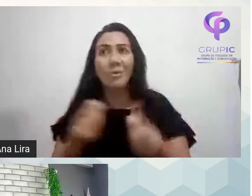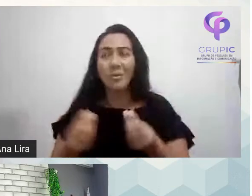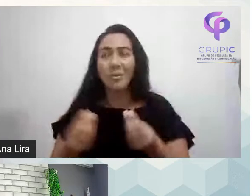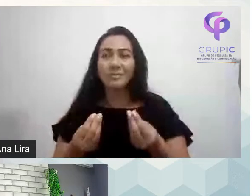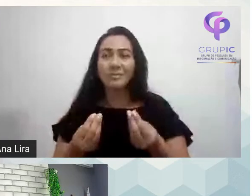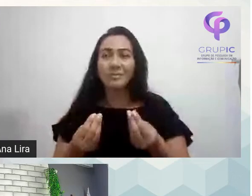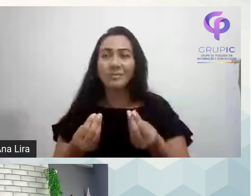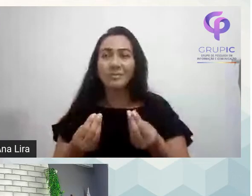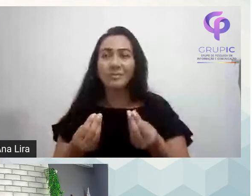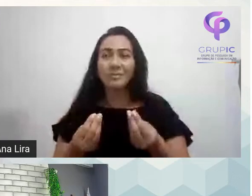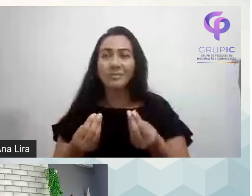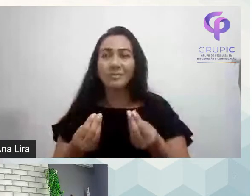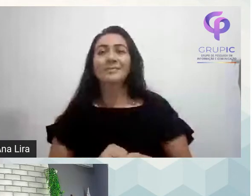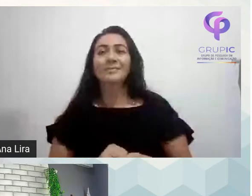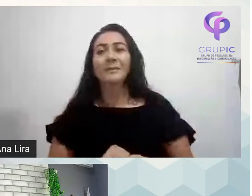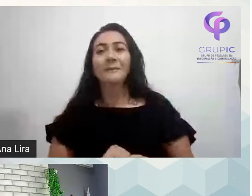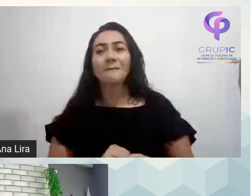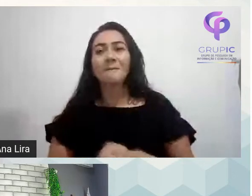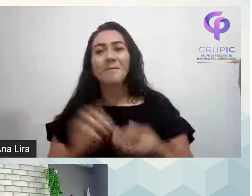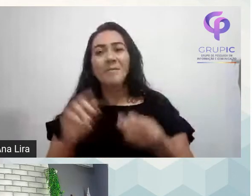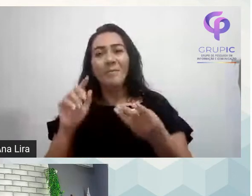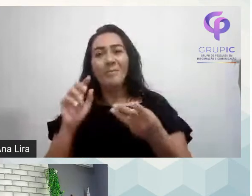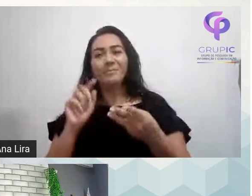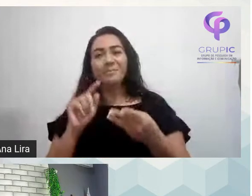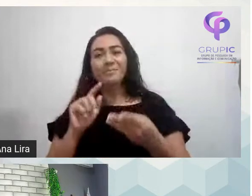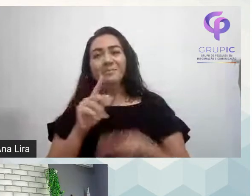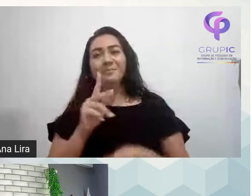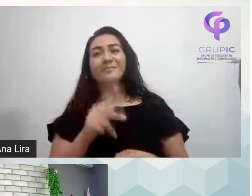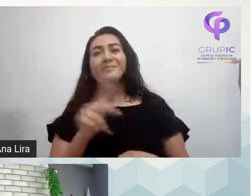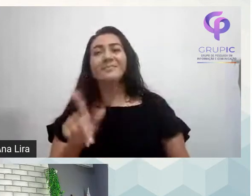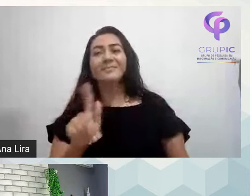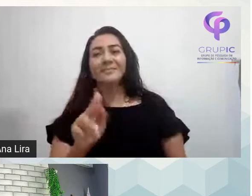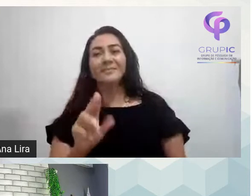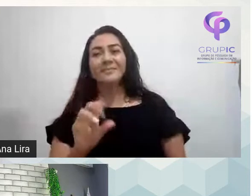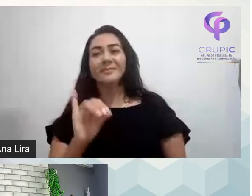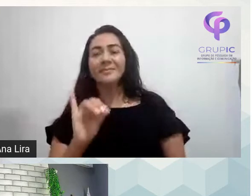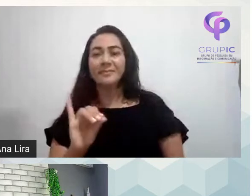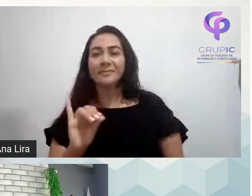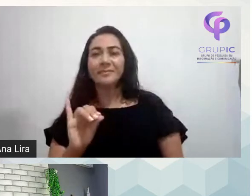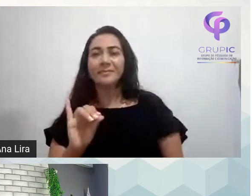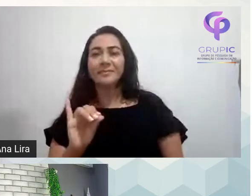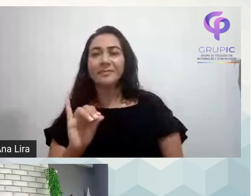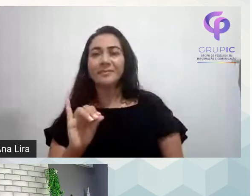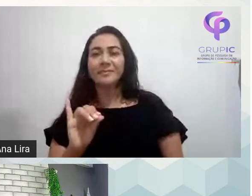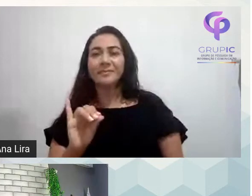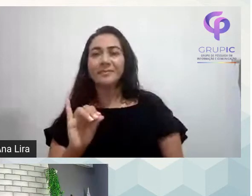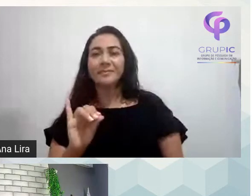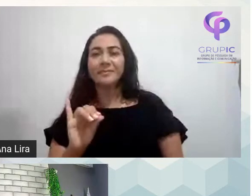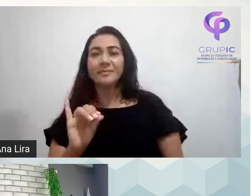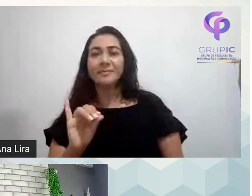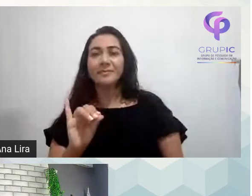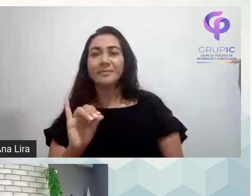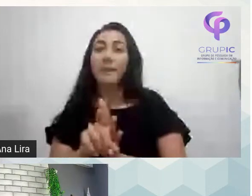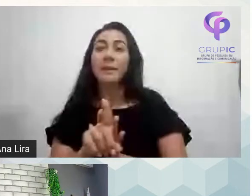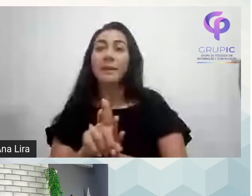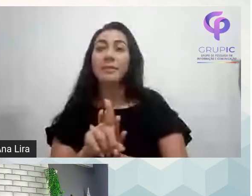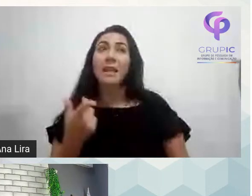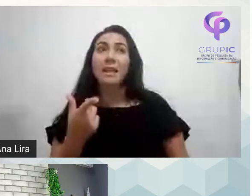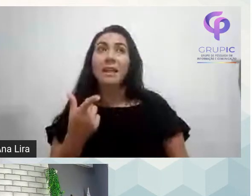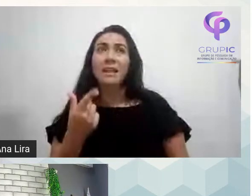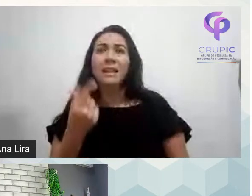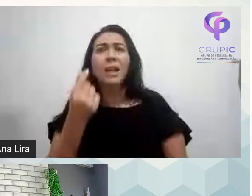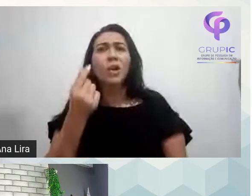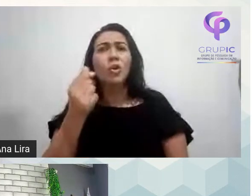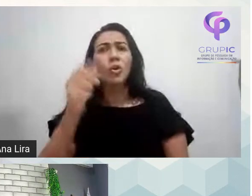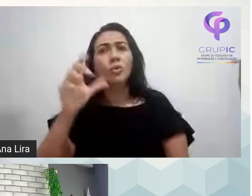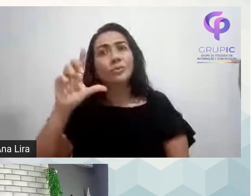engatar aqui a pergunta, porque tu falas essa questão da economicidade, não é? Então, a pessoa,